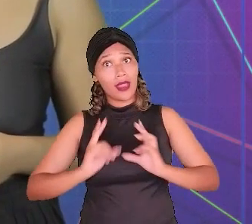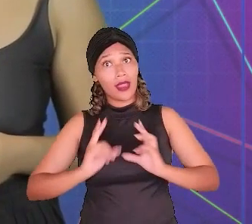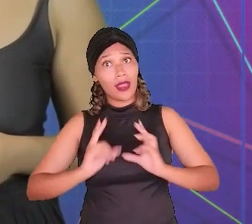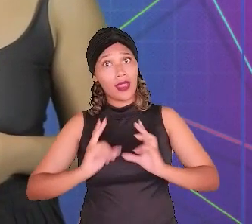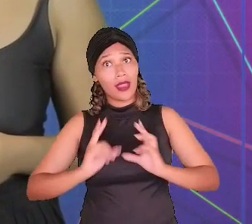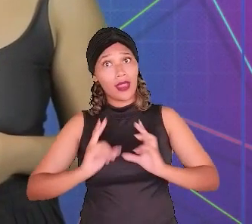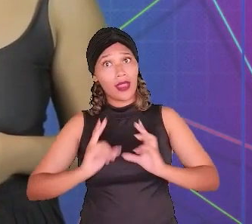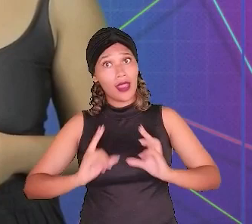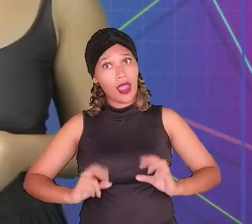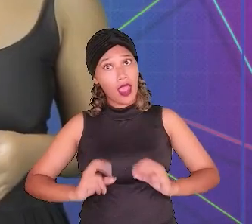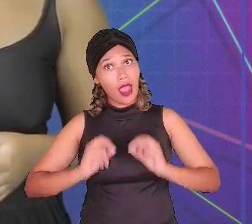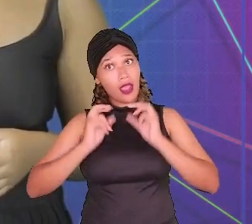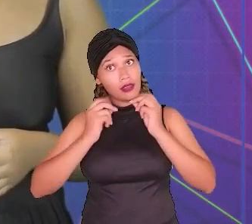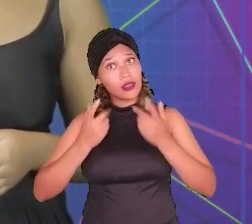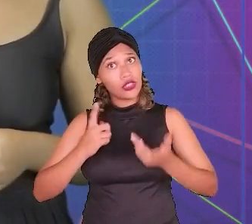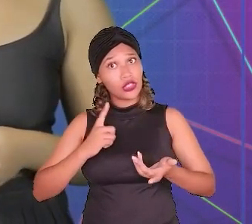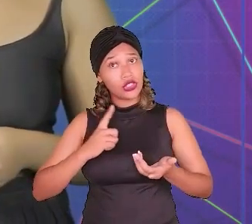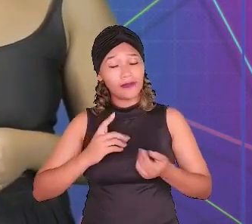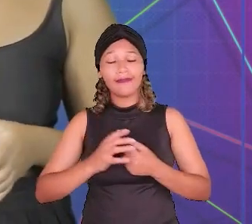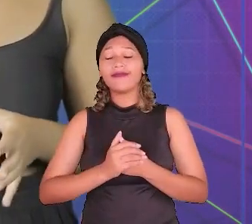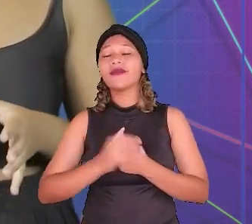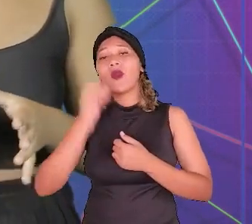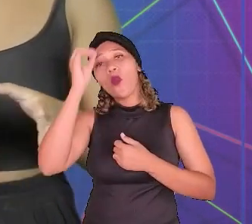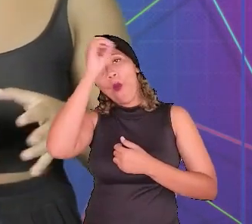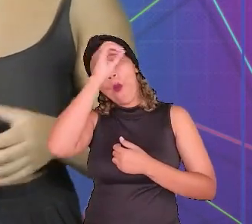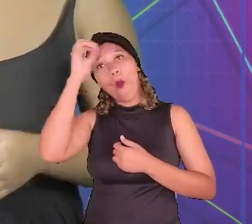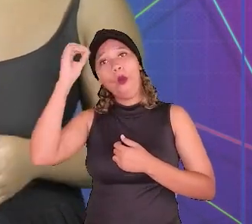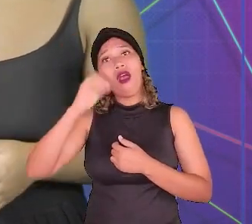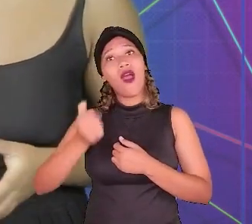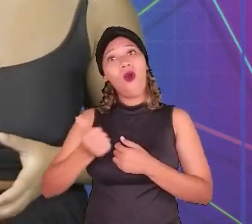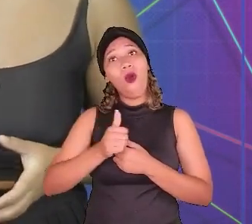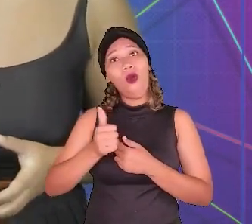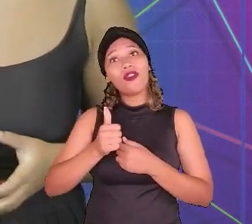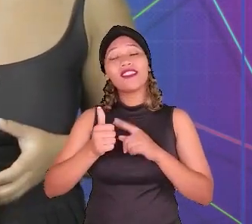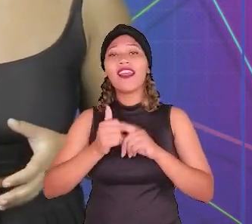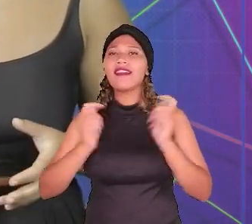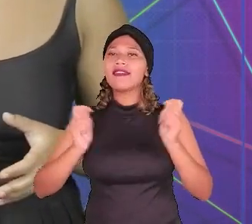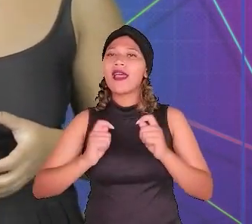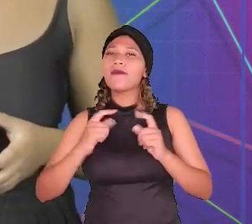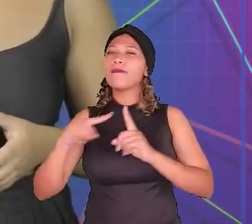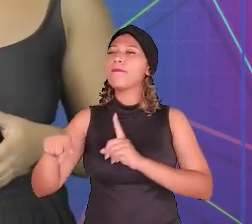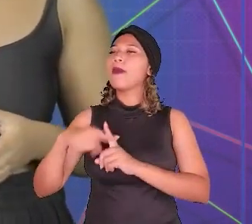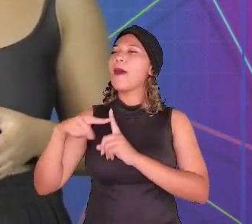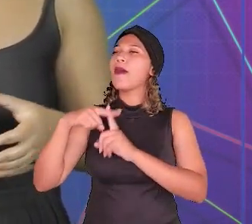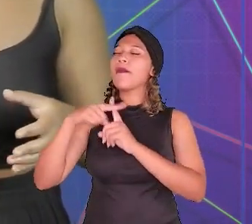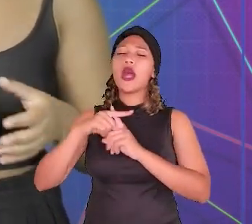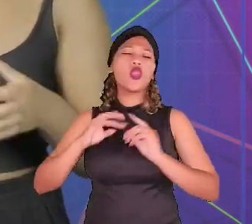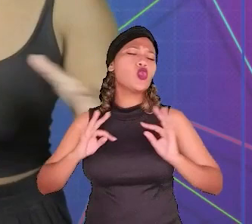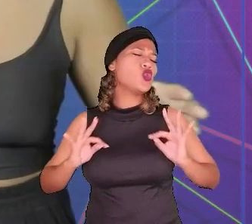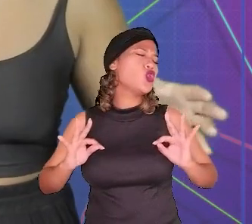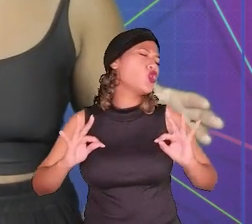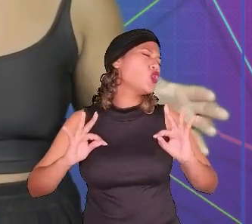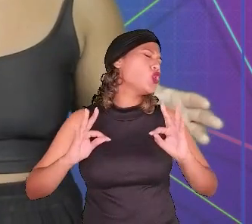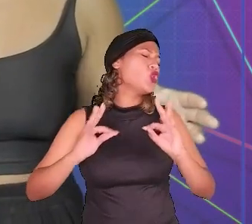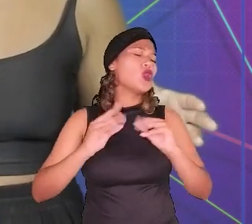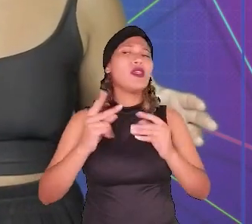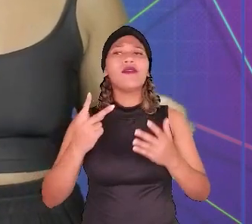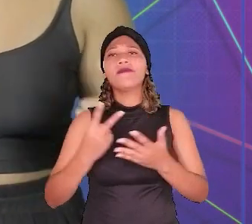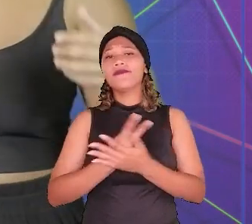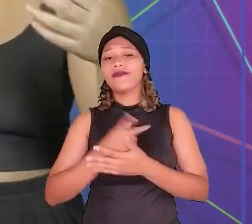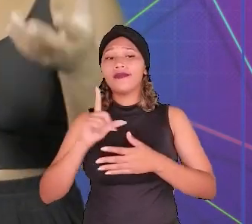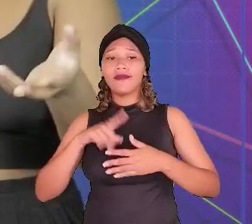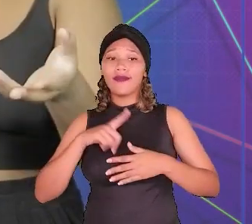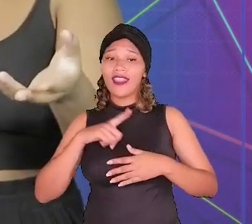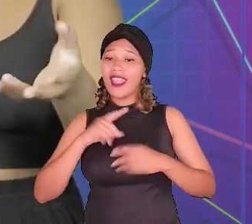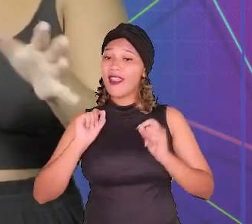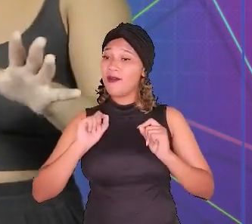fino e possui bigode ralo. 11. O inocente. Consegue enxergar os aspectos positivos em todas as situações.